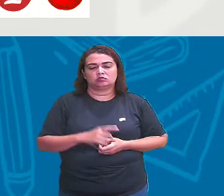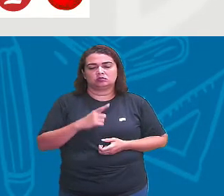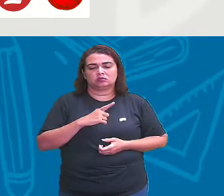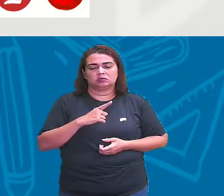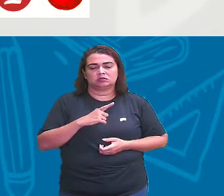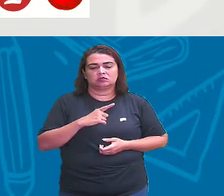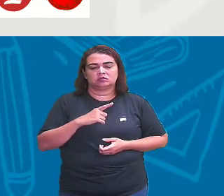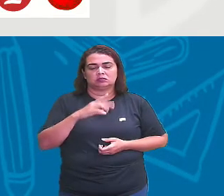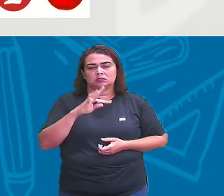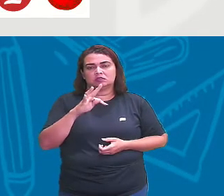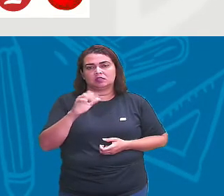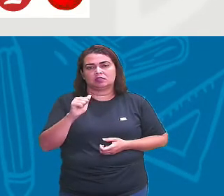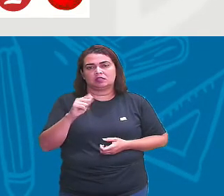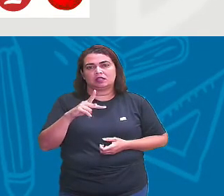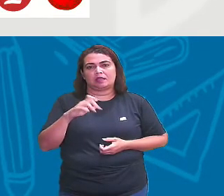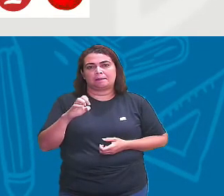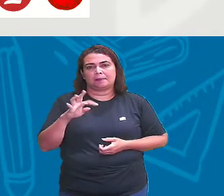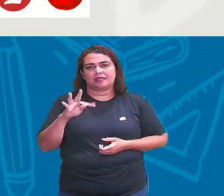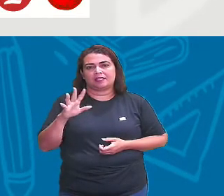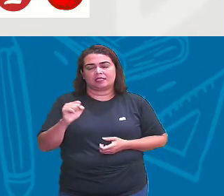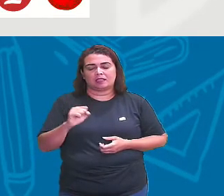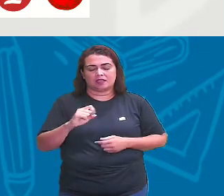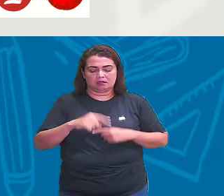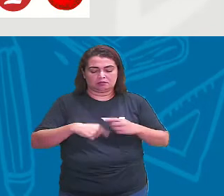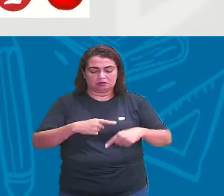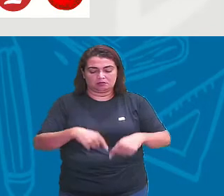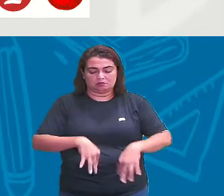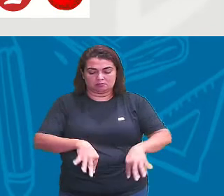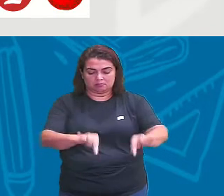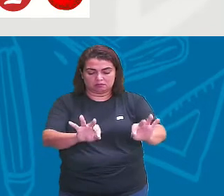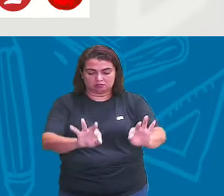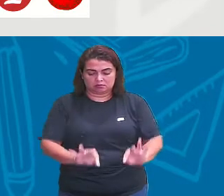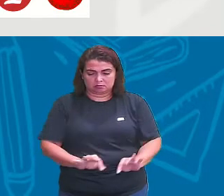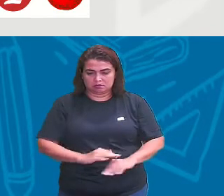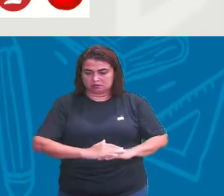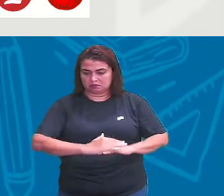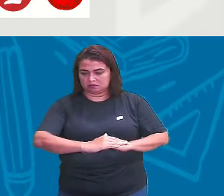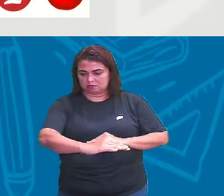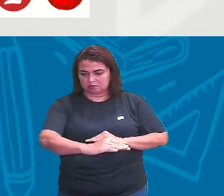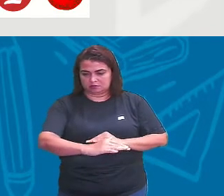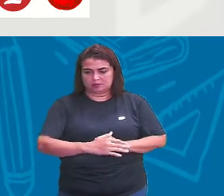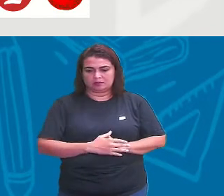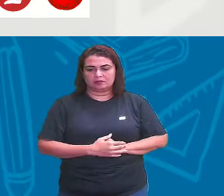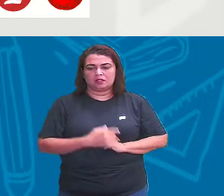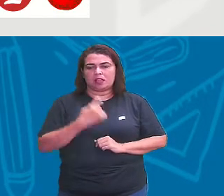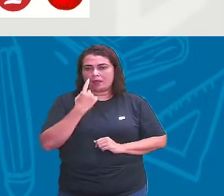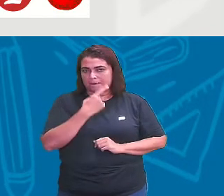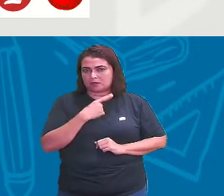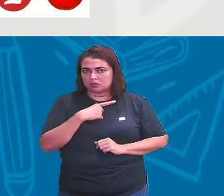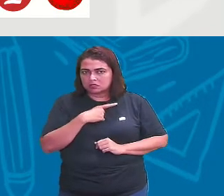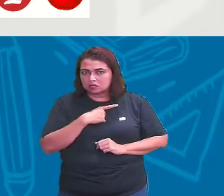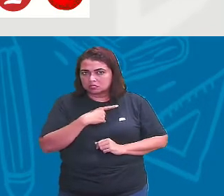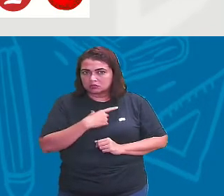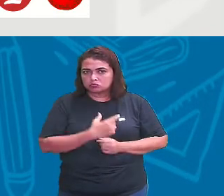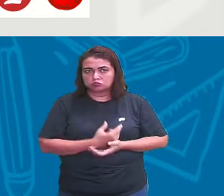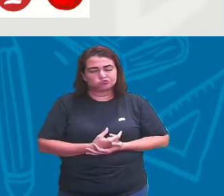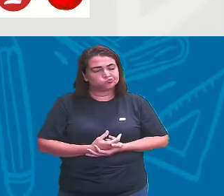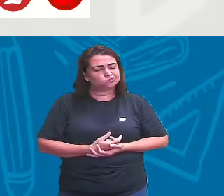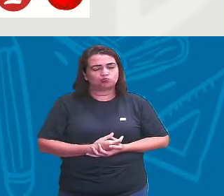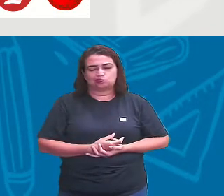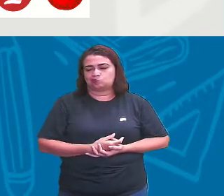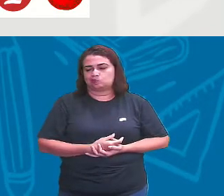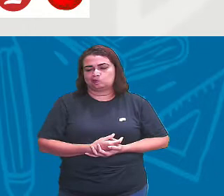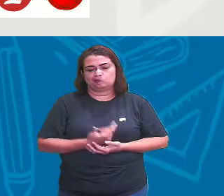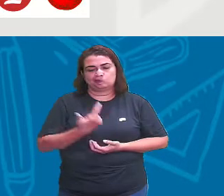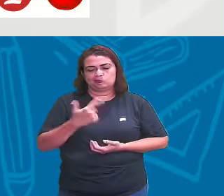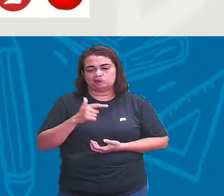cadeira tem um tapete. Eu fiz aquele movimento do biquinho com a boca? Fiz não, porque